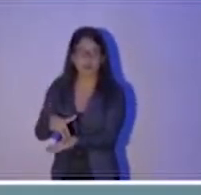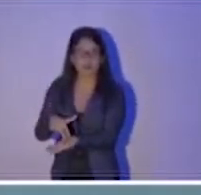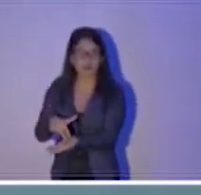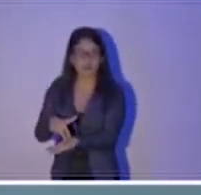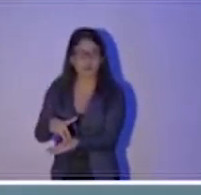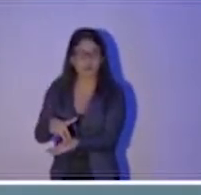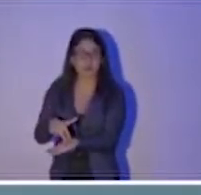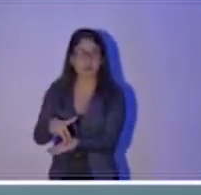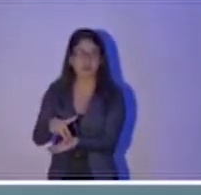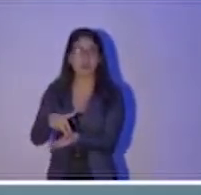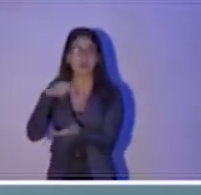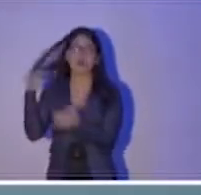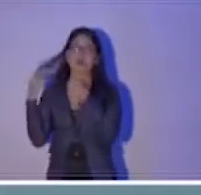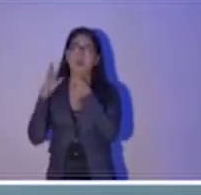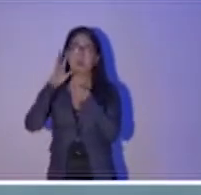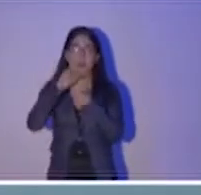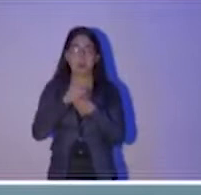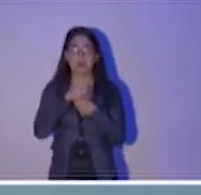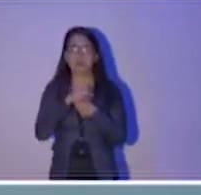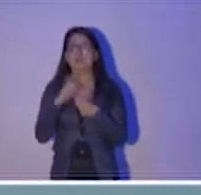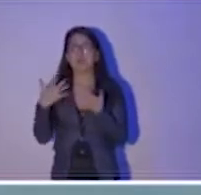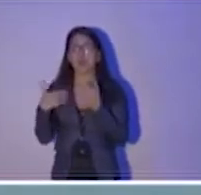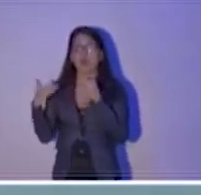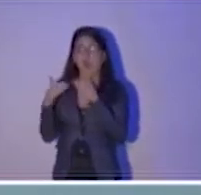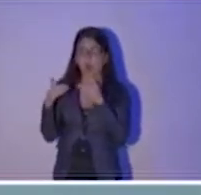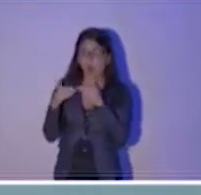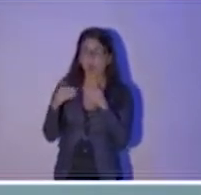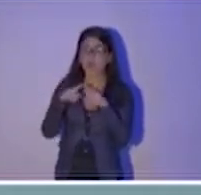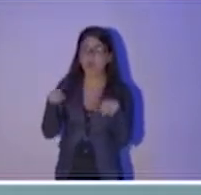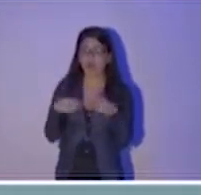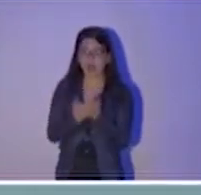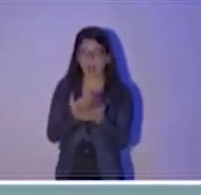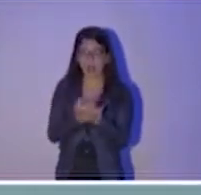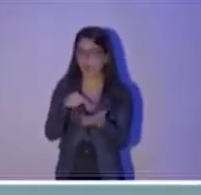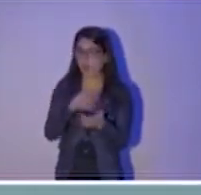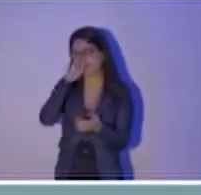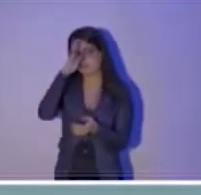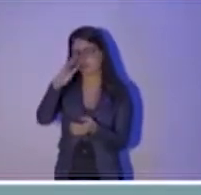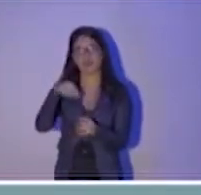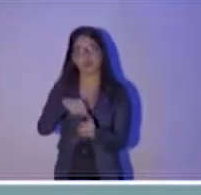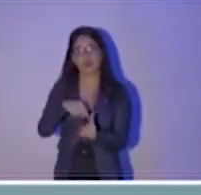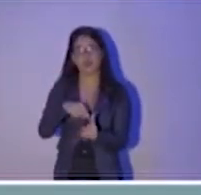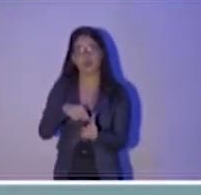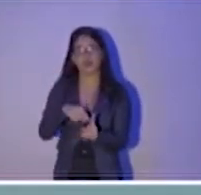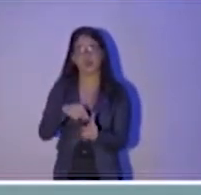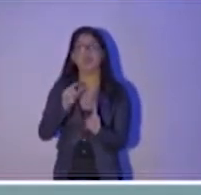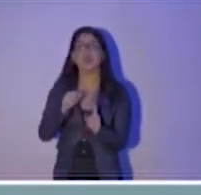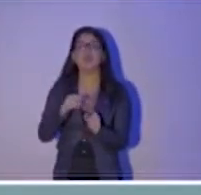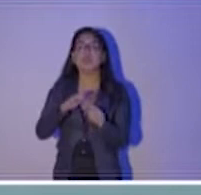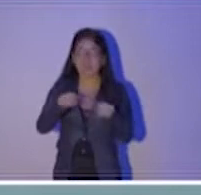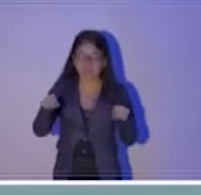Eu também concordo com a Isolda que a sala de aula é o centro. E se ela é o centro, o ator que lidera